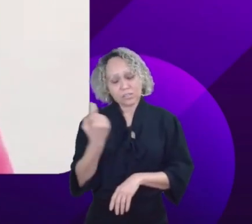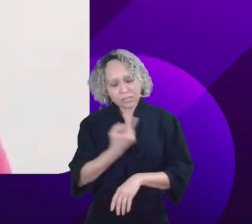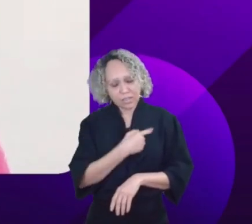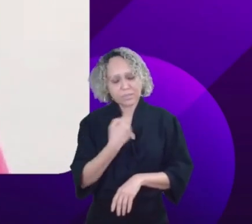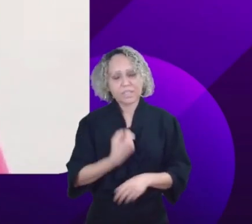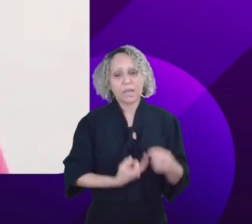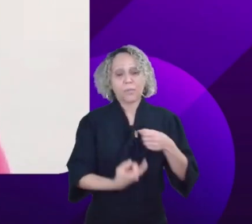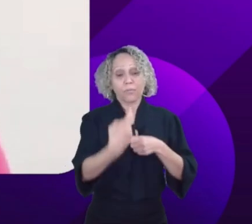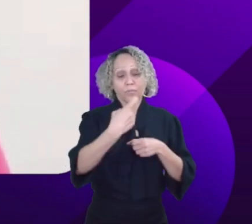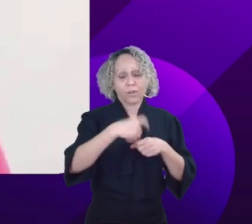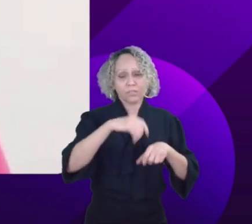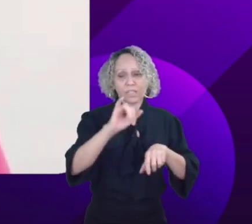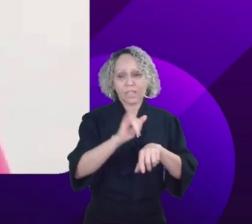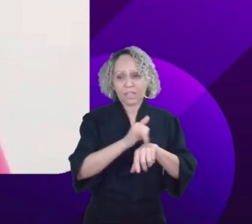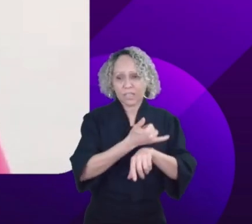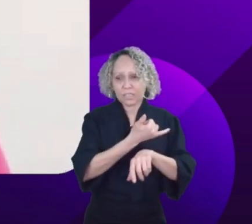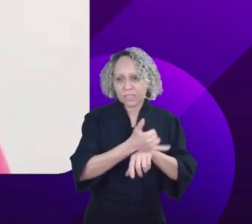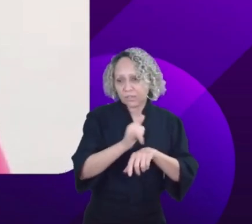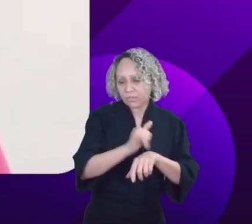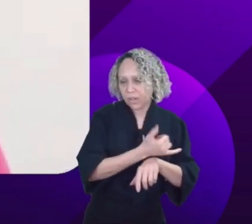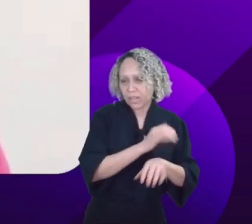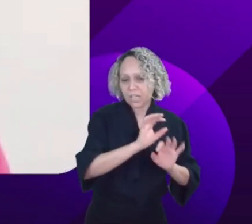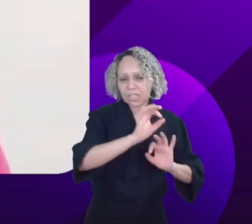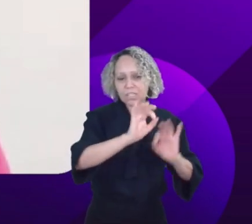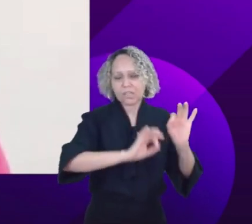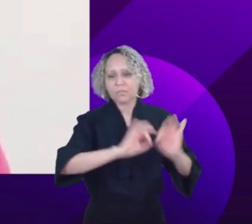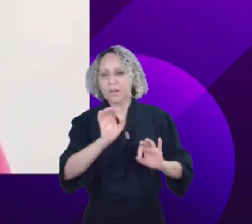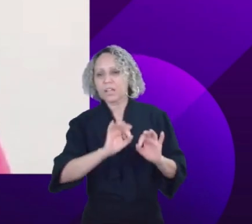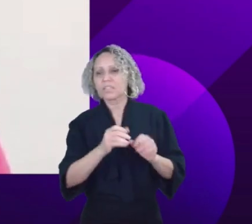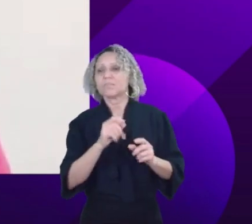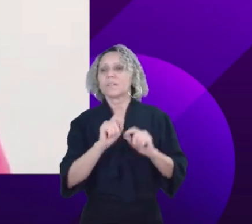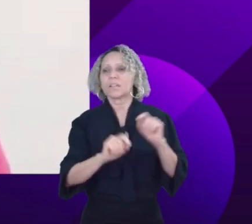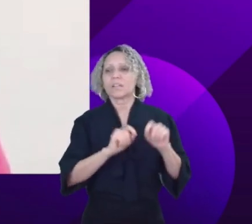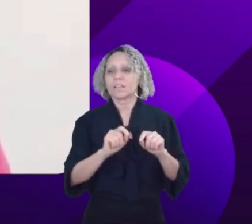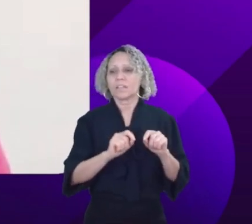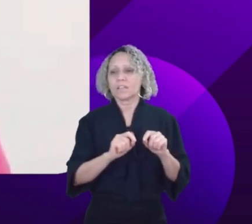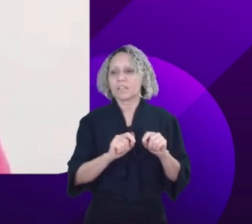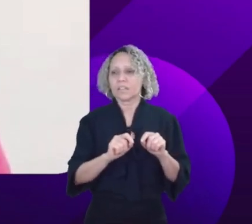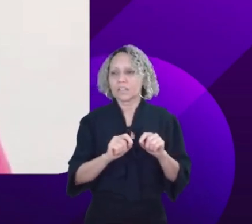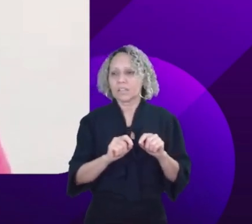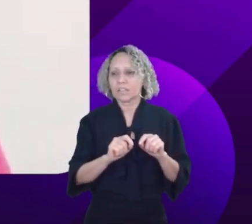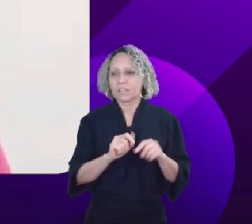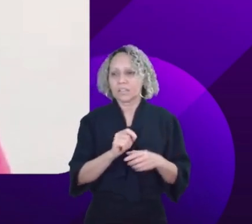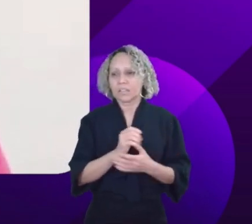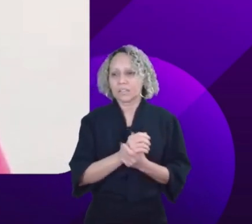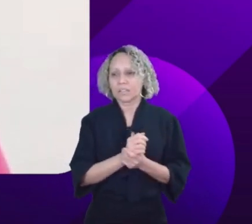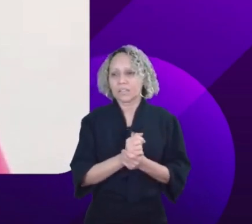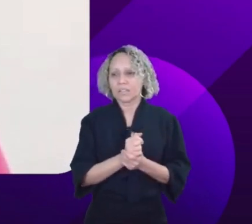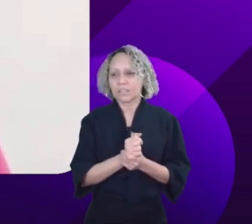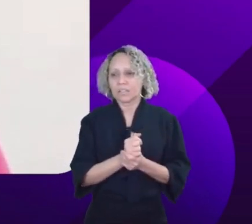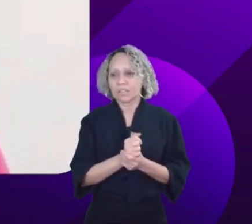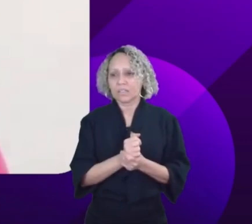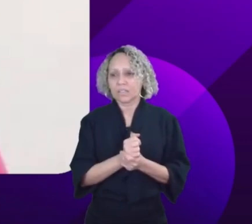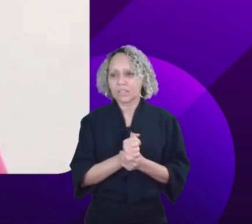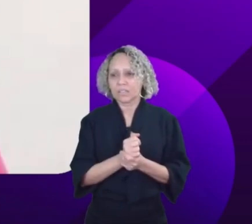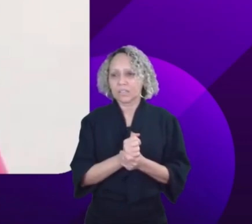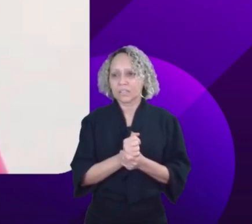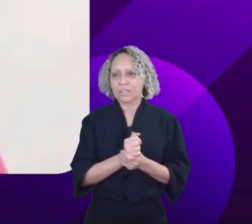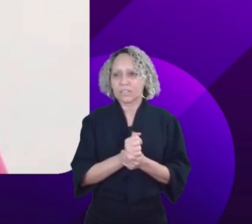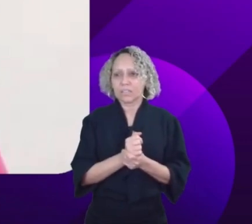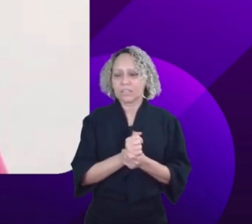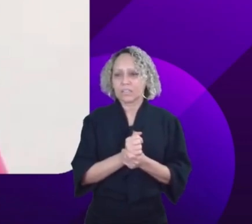conseguir avançar sobre a questão da diminuição, né, eu diria,